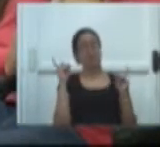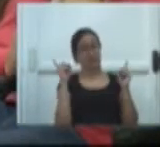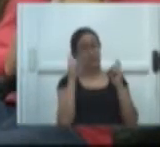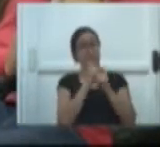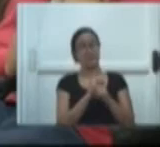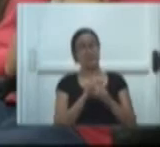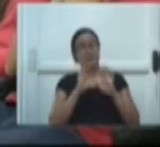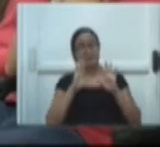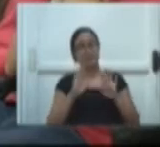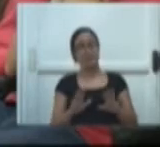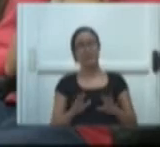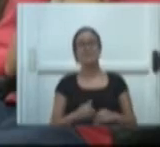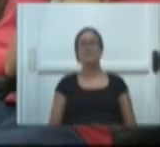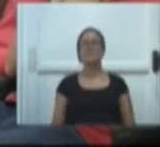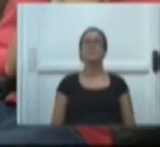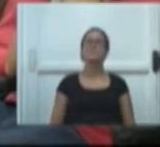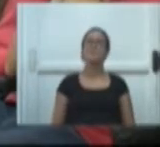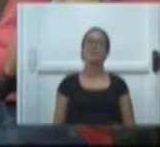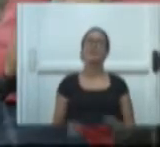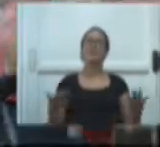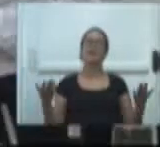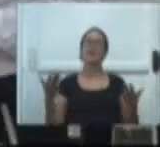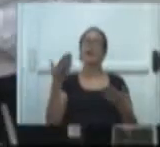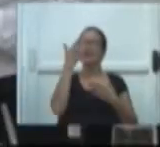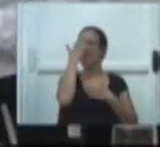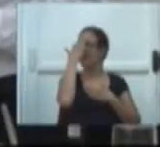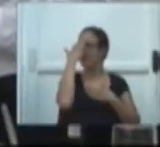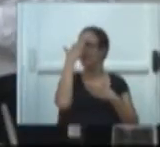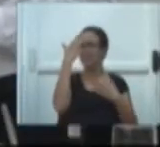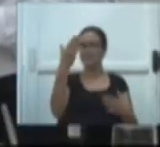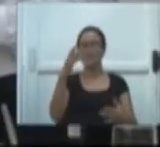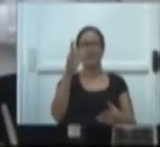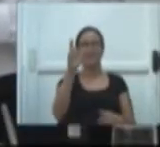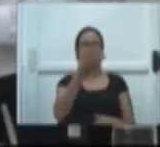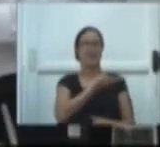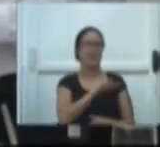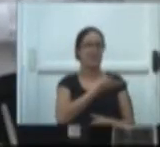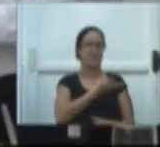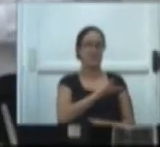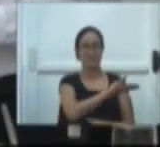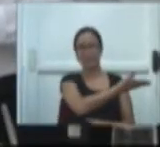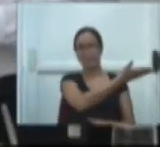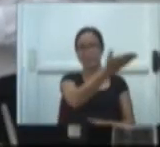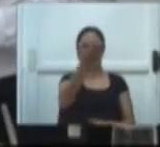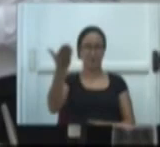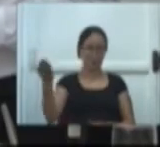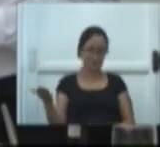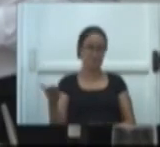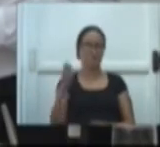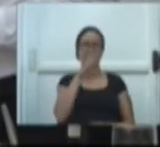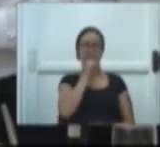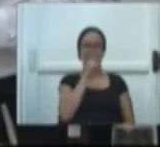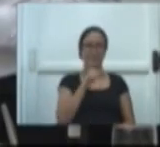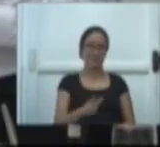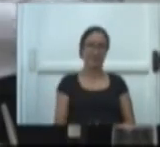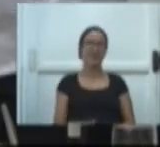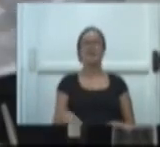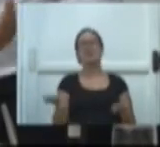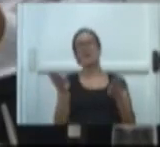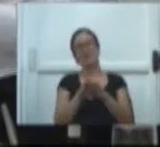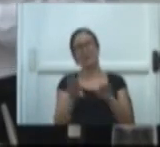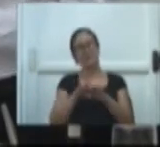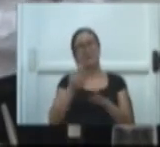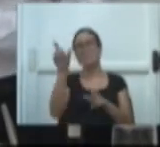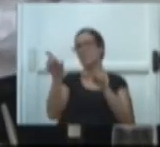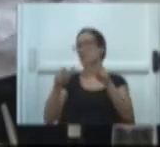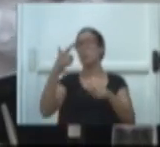Mas quero agradecer a todos os amigos limeirenses que vieram aqui prestigiar e também aos não limeirenses, né? Mas que,